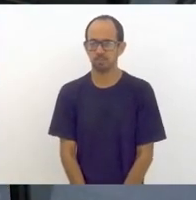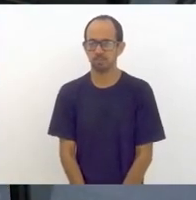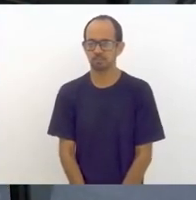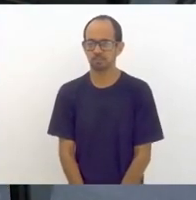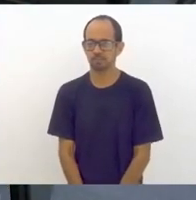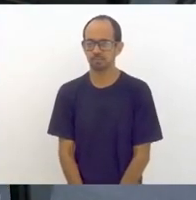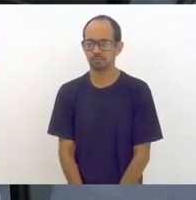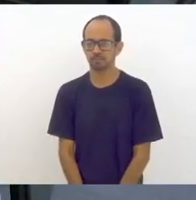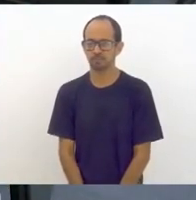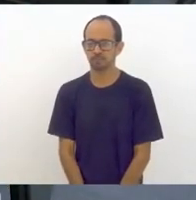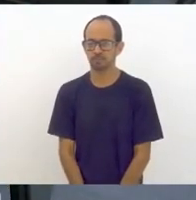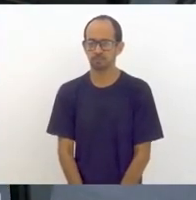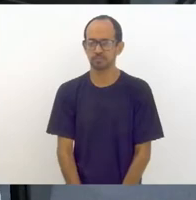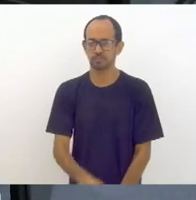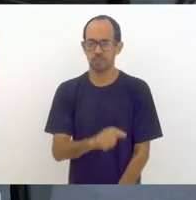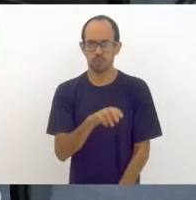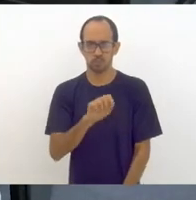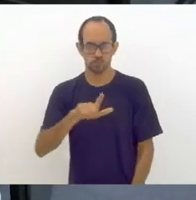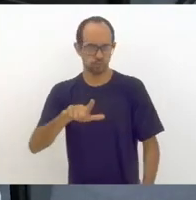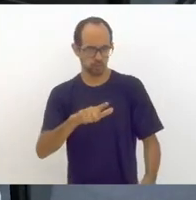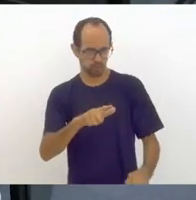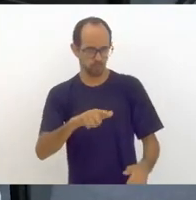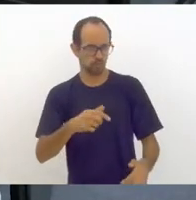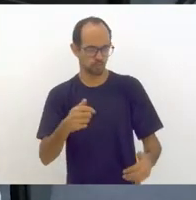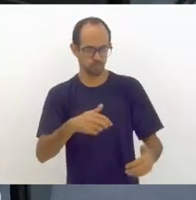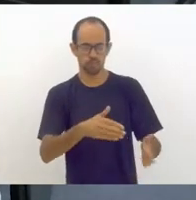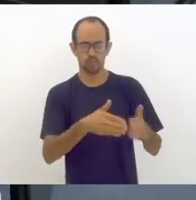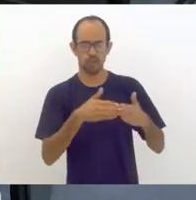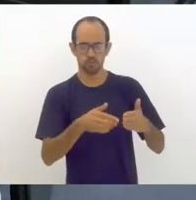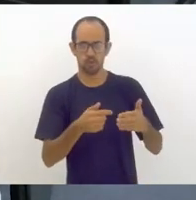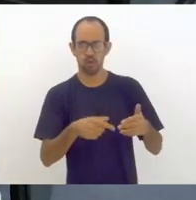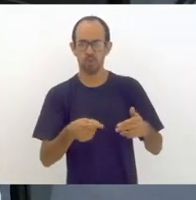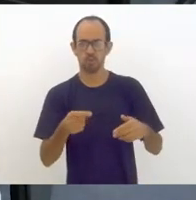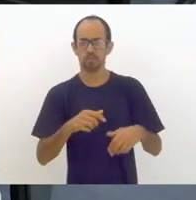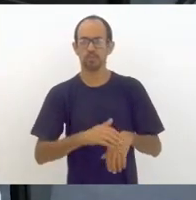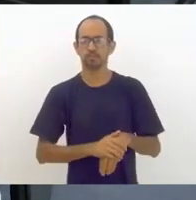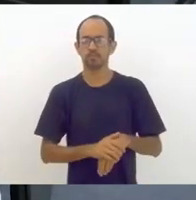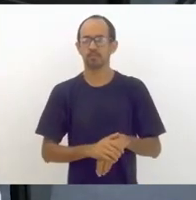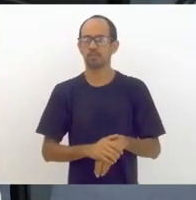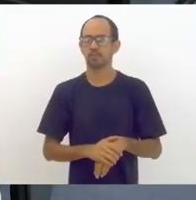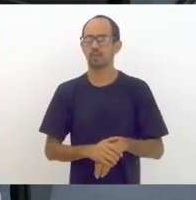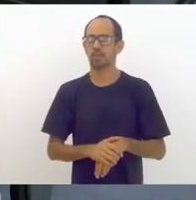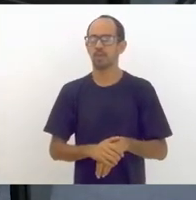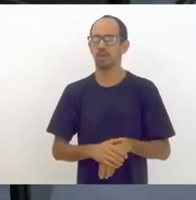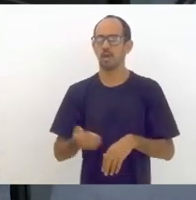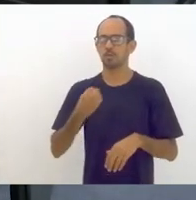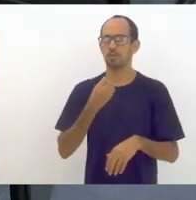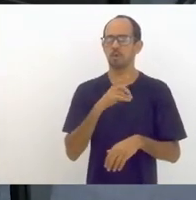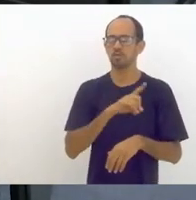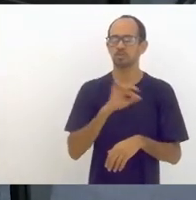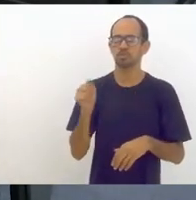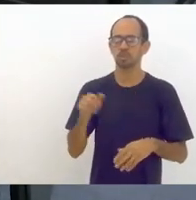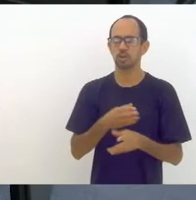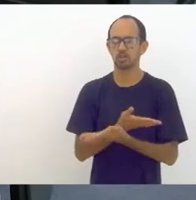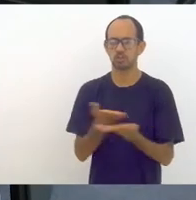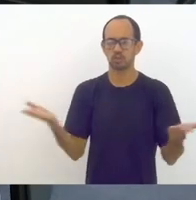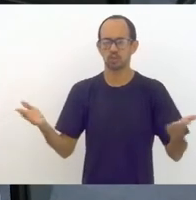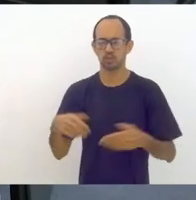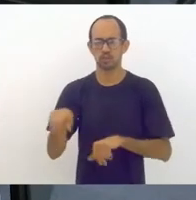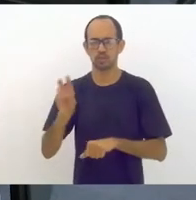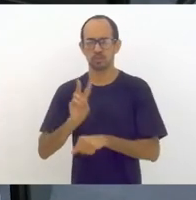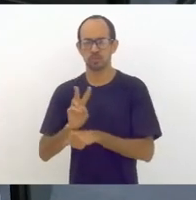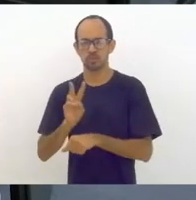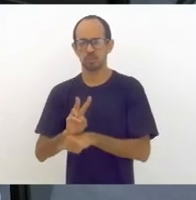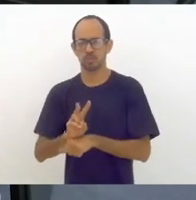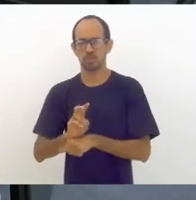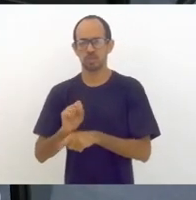Já preparar, por favor, o Gil Voneik de Souza. Bom dia a todos, a todas, a todos. Defensoria Socioambiental, não é isso? Eu me